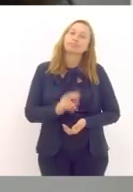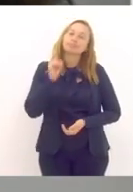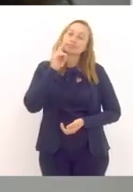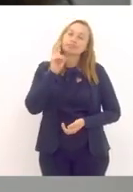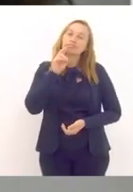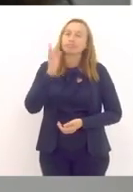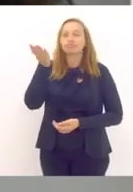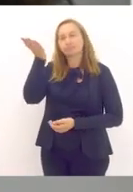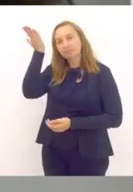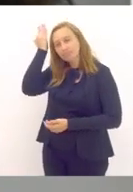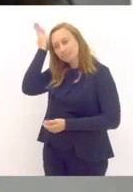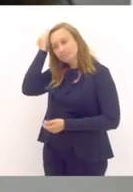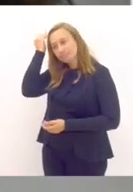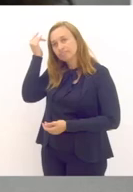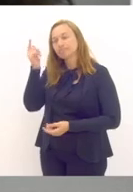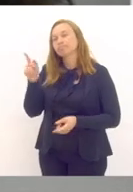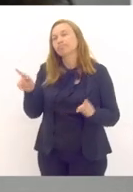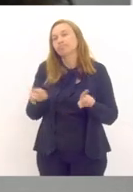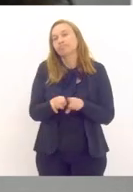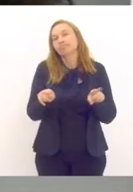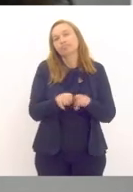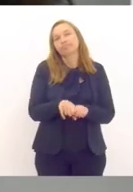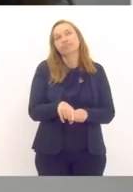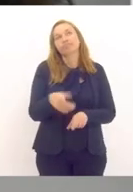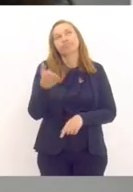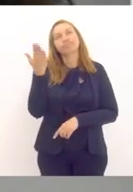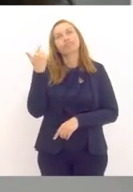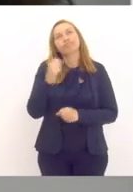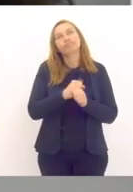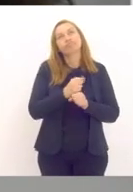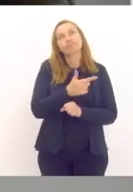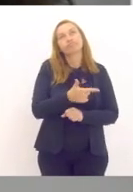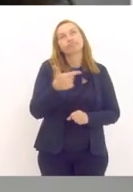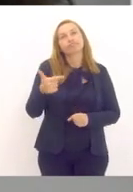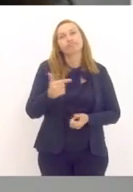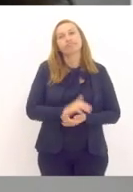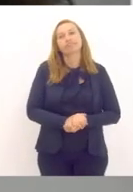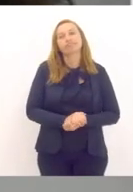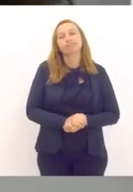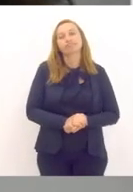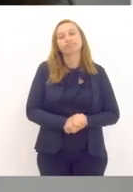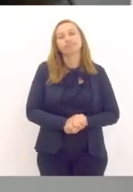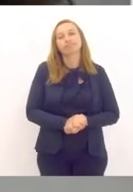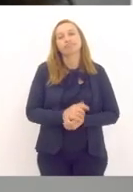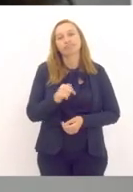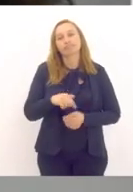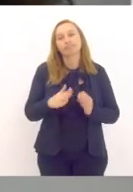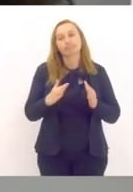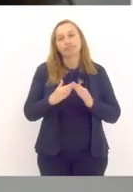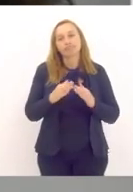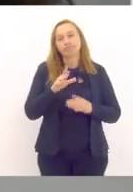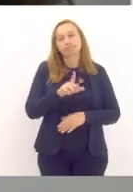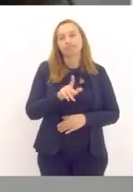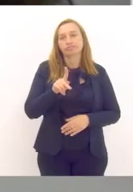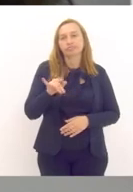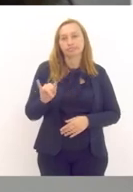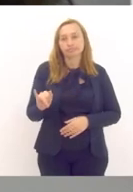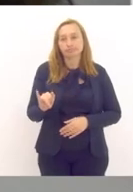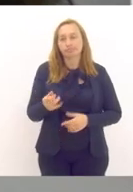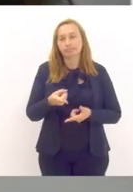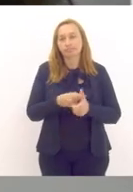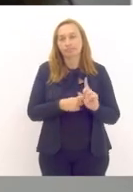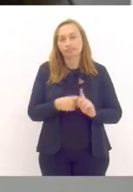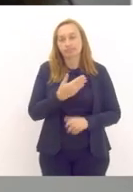passado. Também no passado, em 22, a gente presidiu aqui na casa uma CPI da dívida